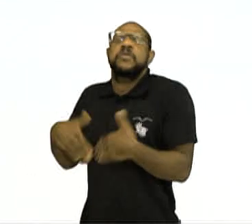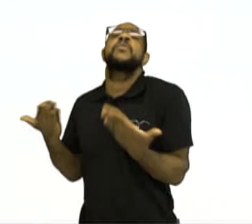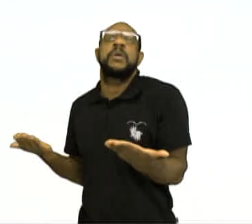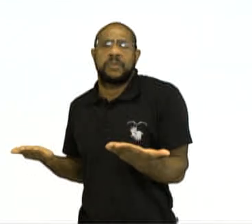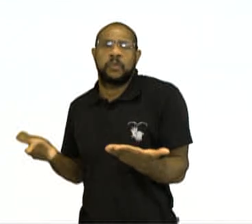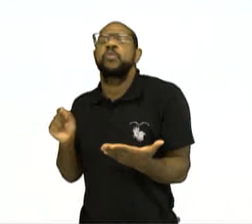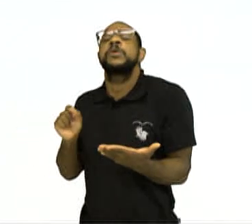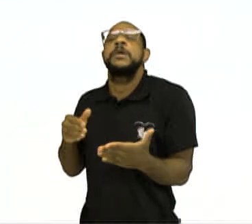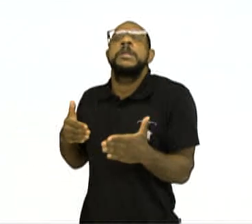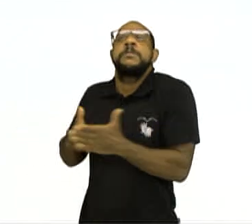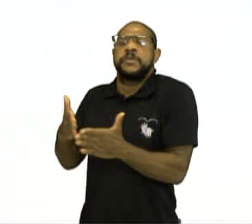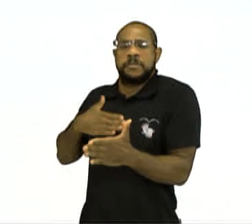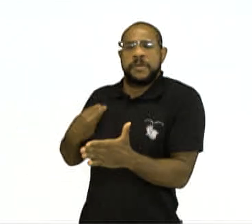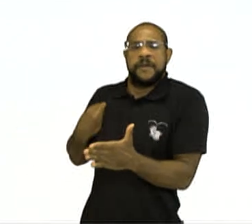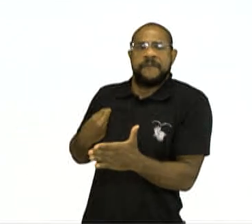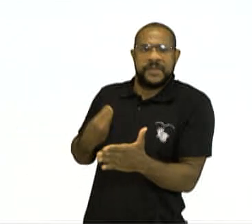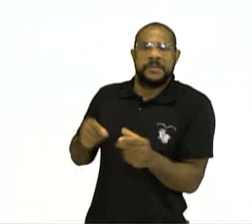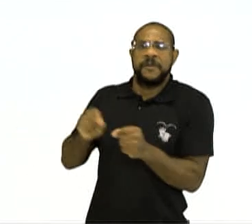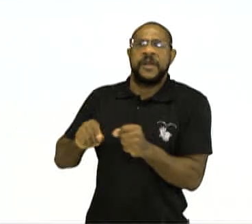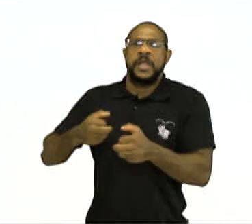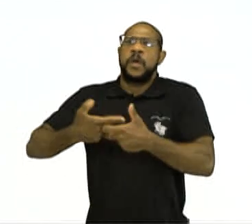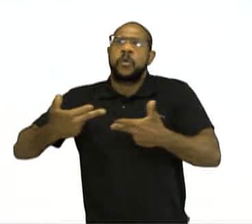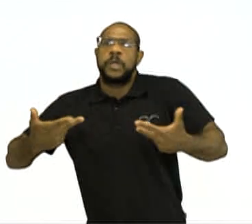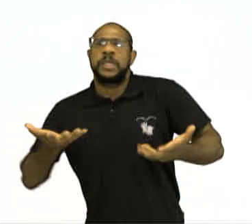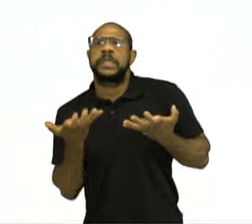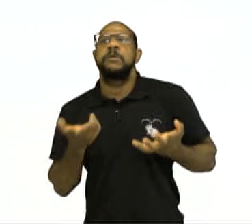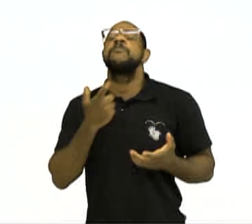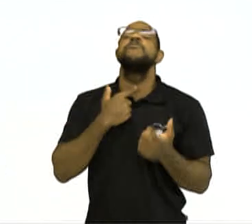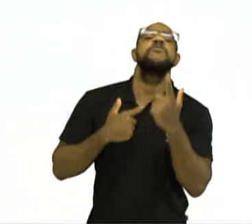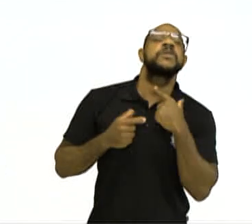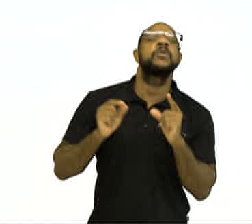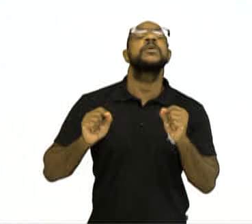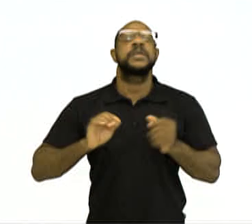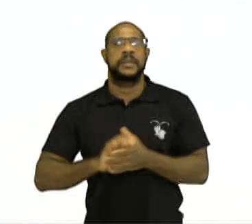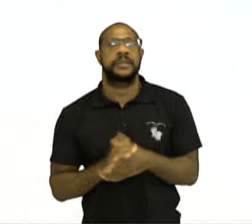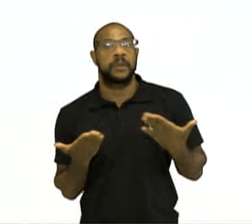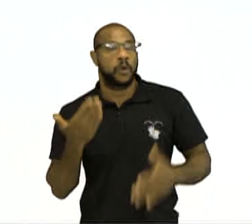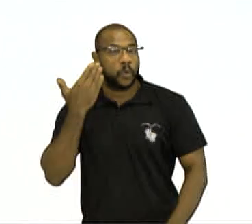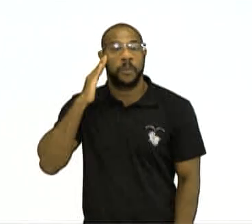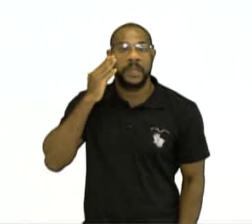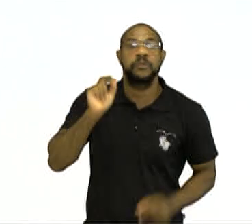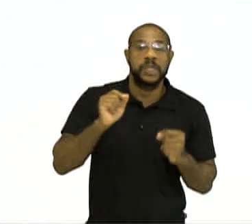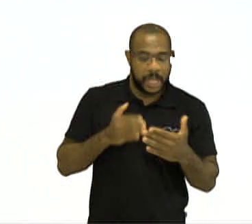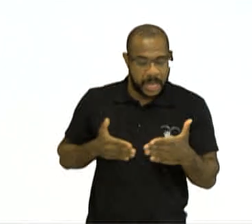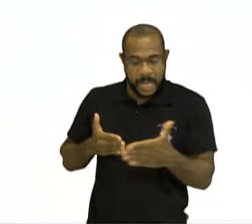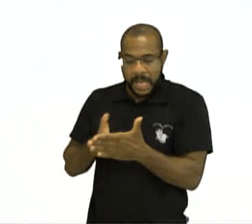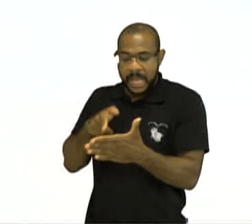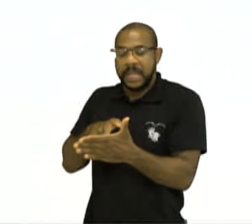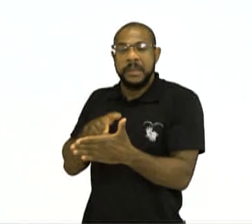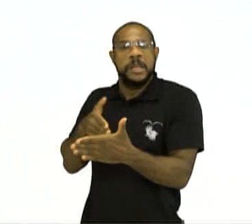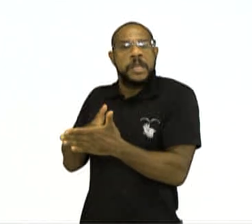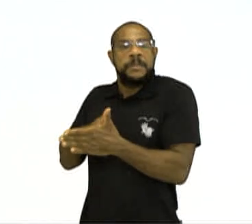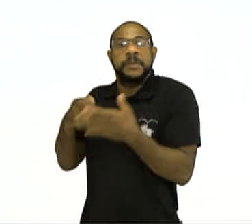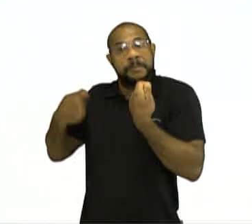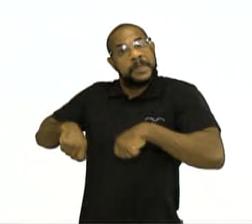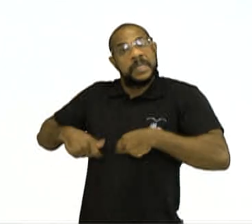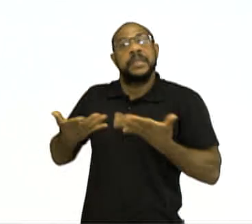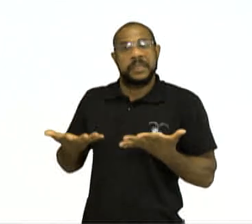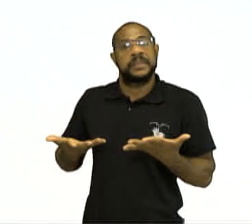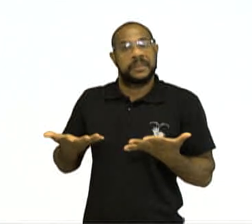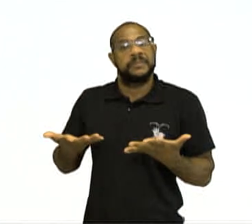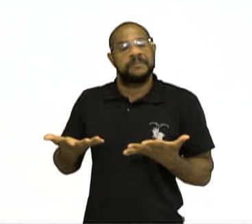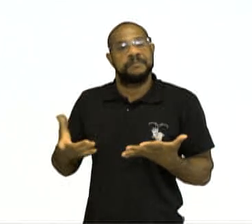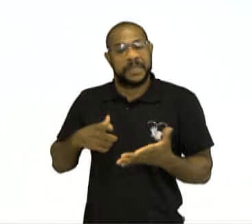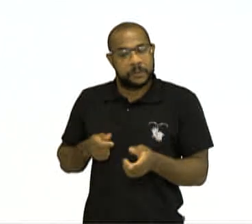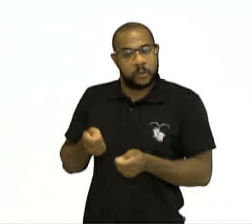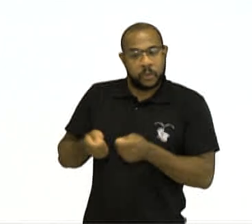Ao se considerar a organização social em que estamos inseridos, compreende-se que limites se tornam necessários para se manter